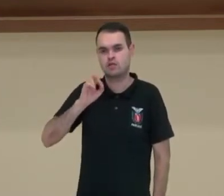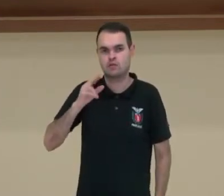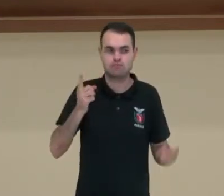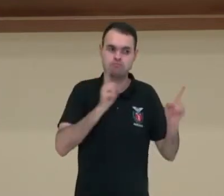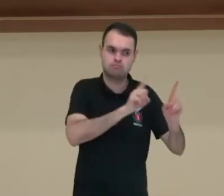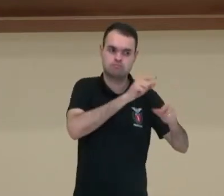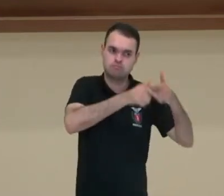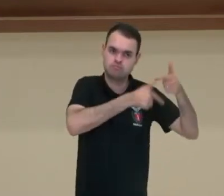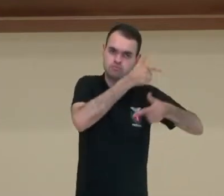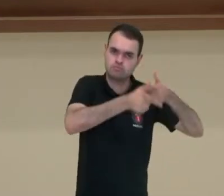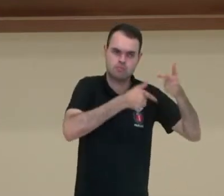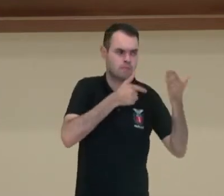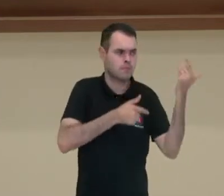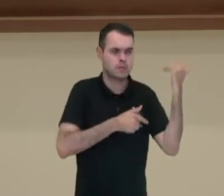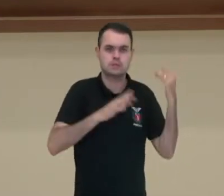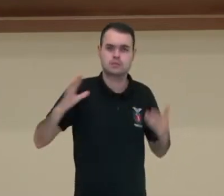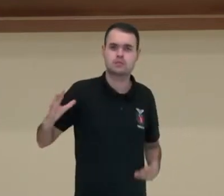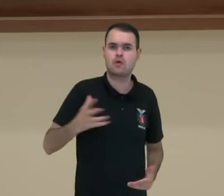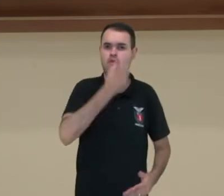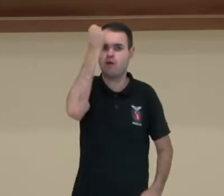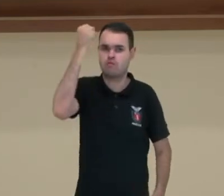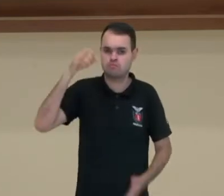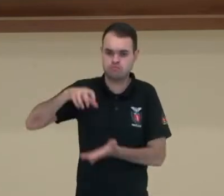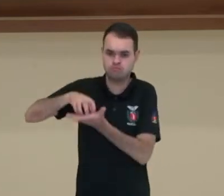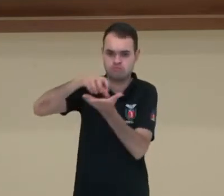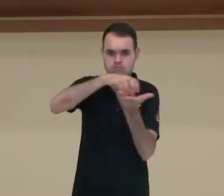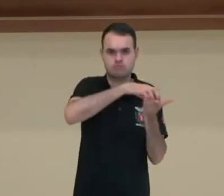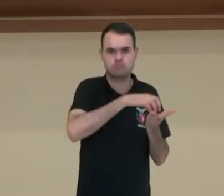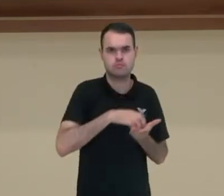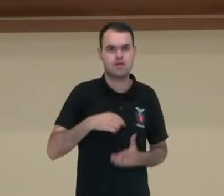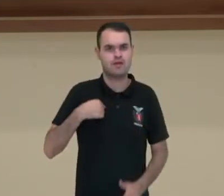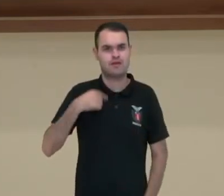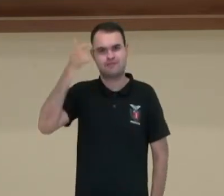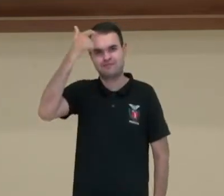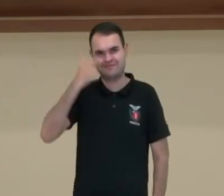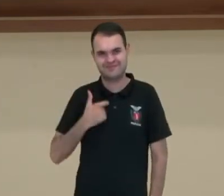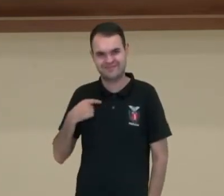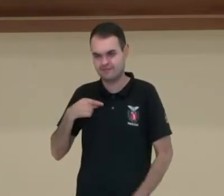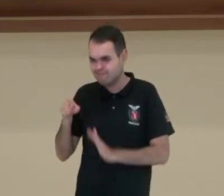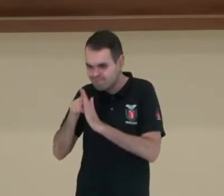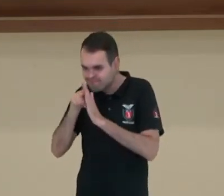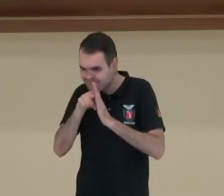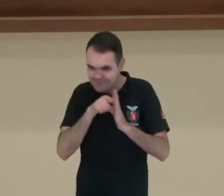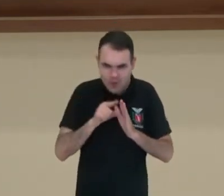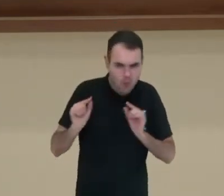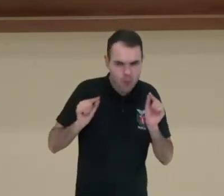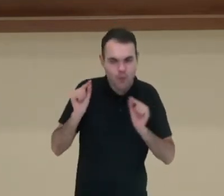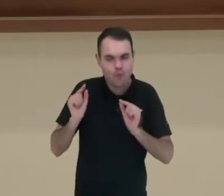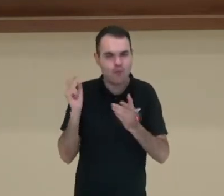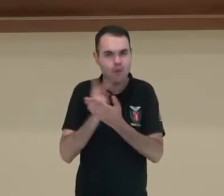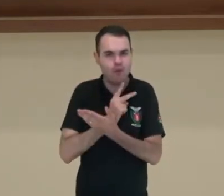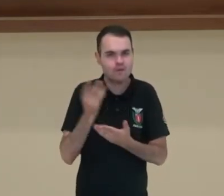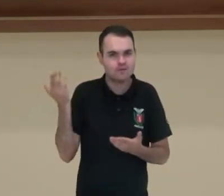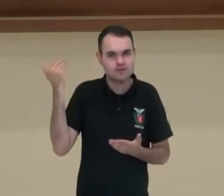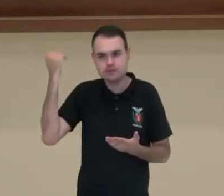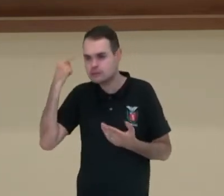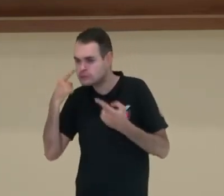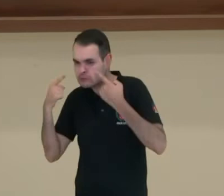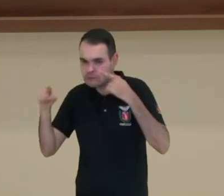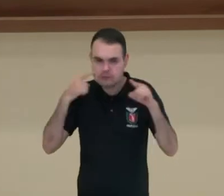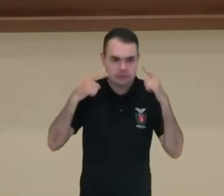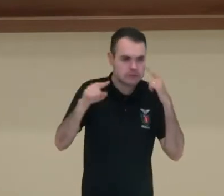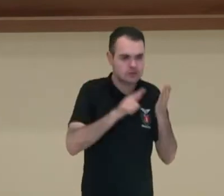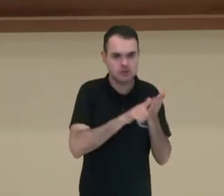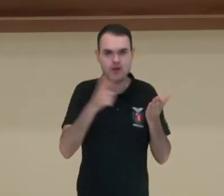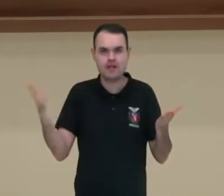trabalho fantástico na época para salvar essas peças, e eu ali fazendo aquelas investigações, o que teria acontecido, pesquisando em